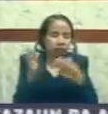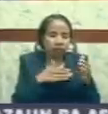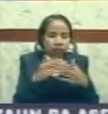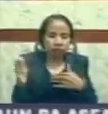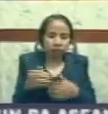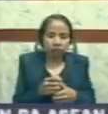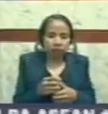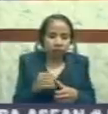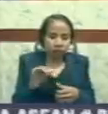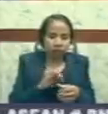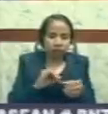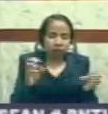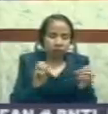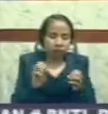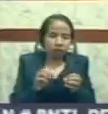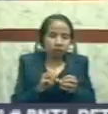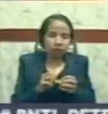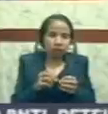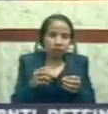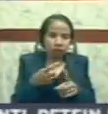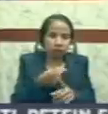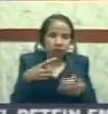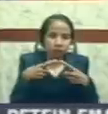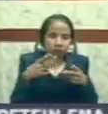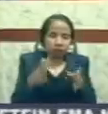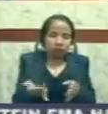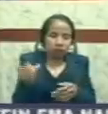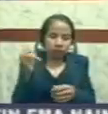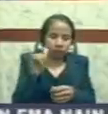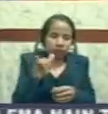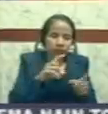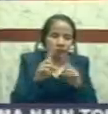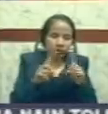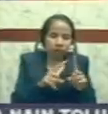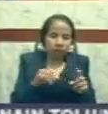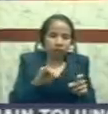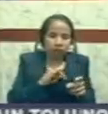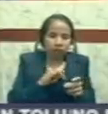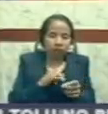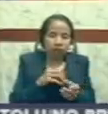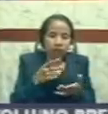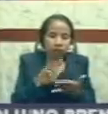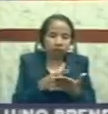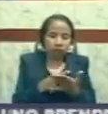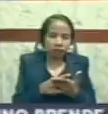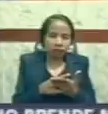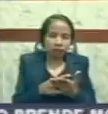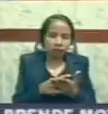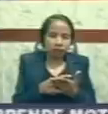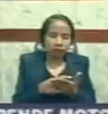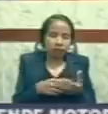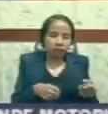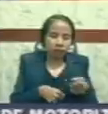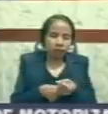convencidos, ou se deputado Ciro Colia. há uma proposta, né, ou ainda a tu facilita. Mas